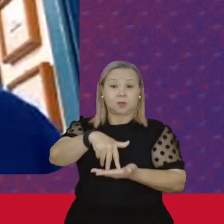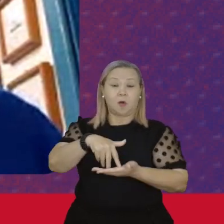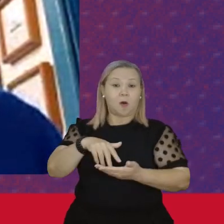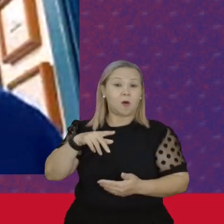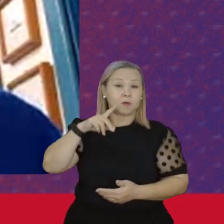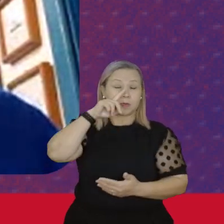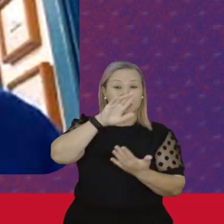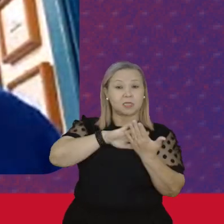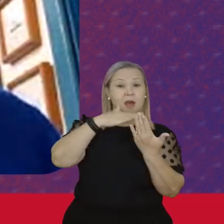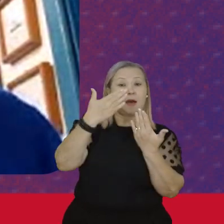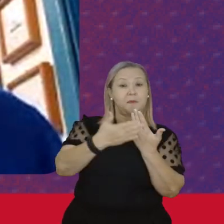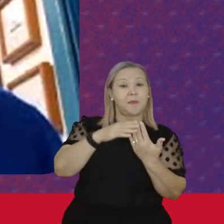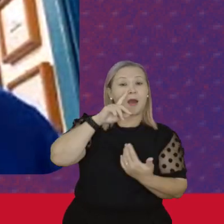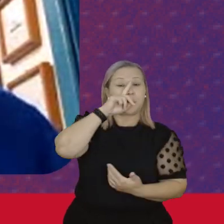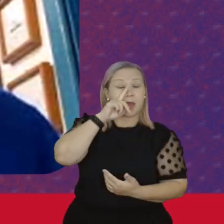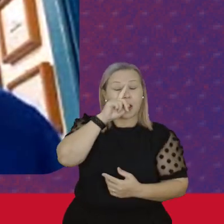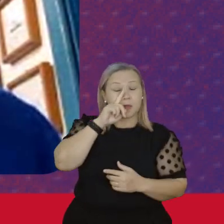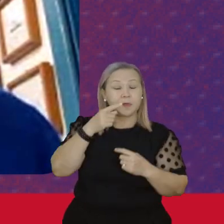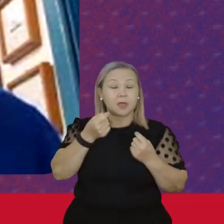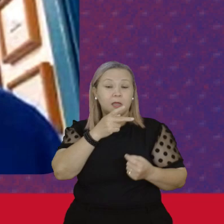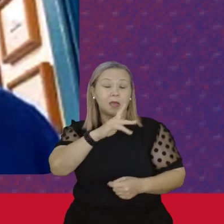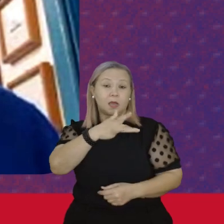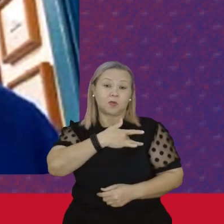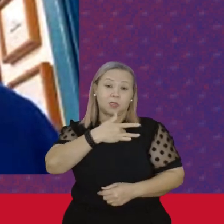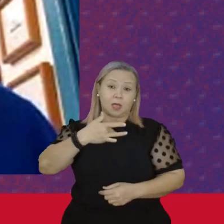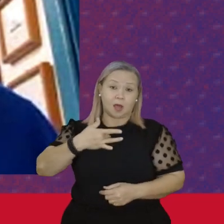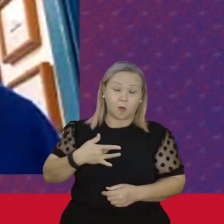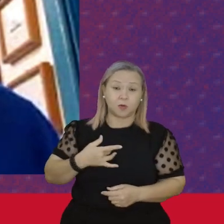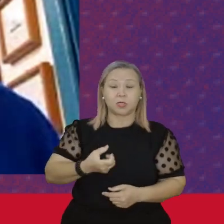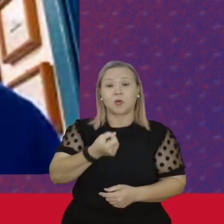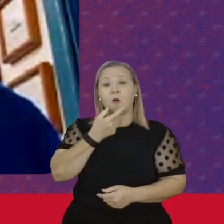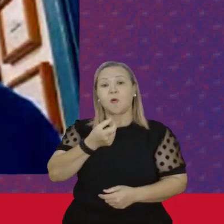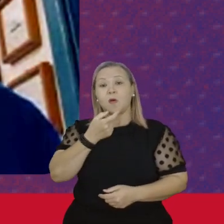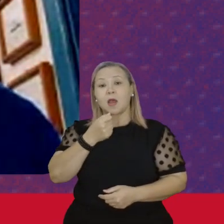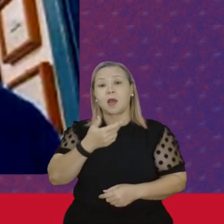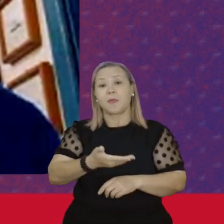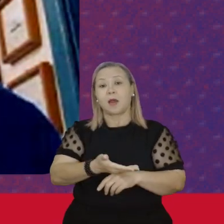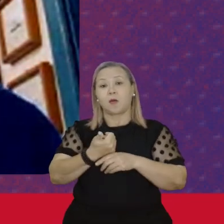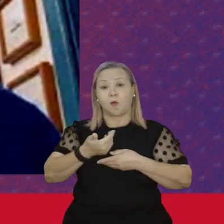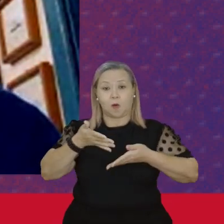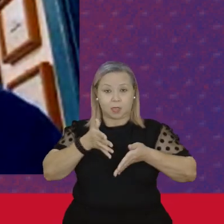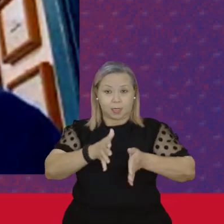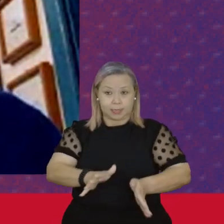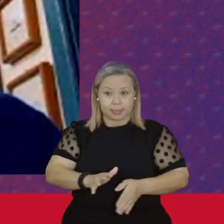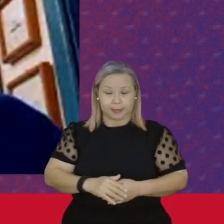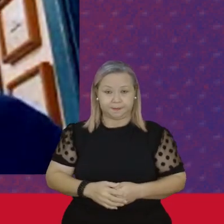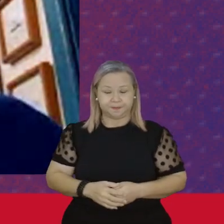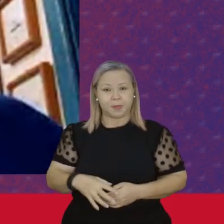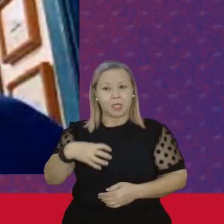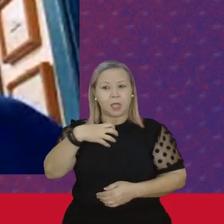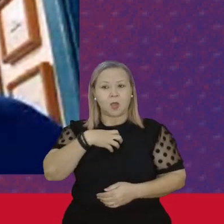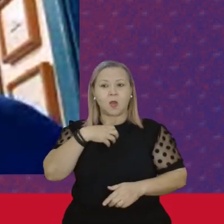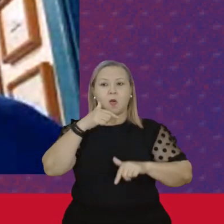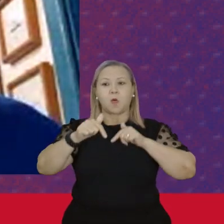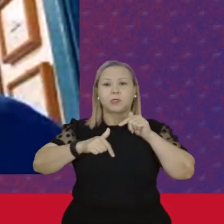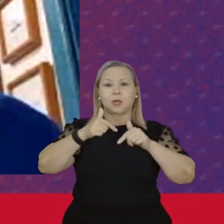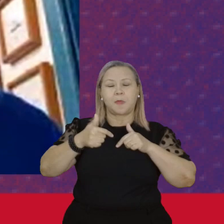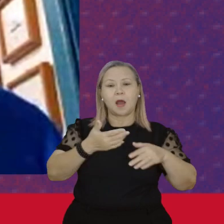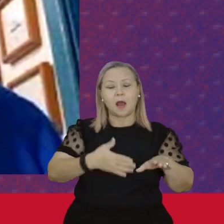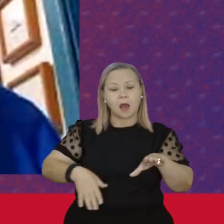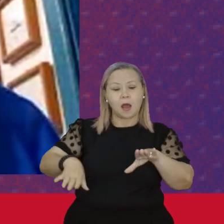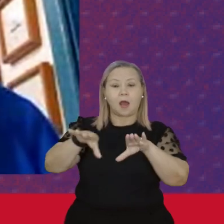à sua saúde usando os contraceptivos. Teve discussão do trabalho, das condições de trabalho,